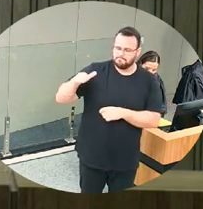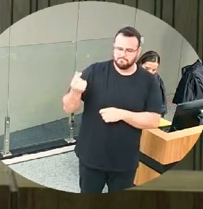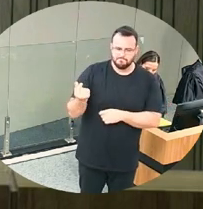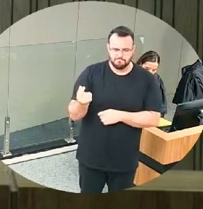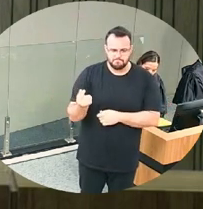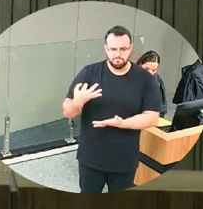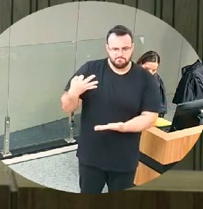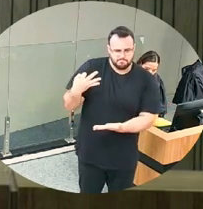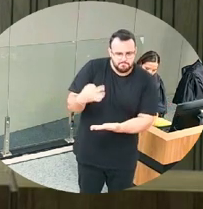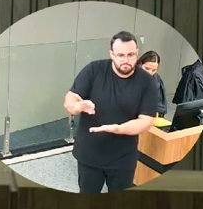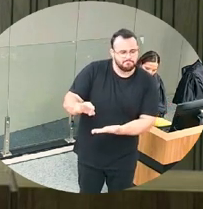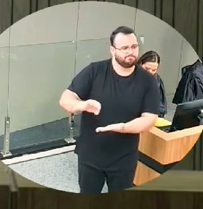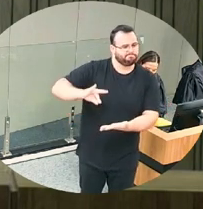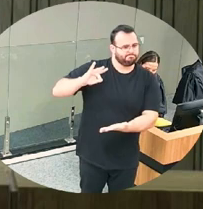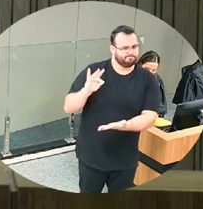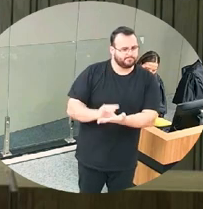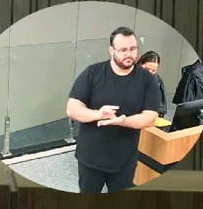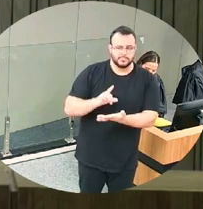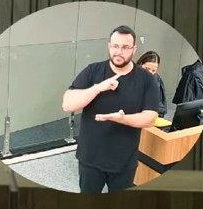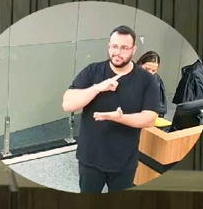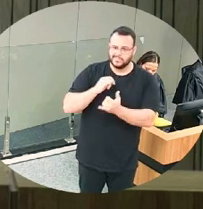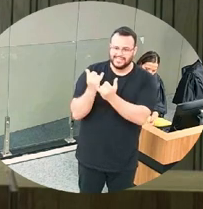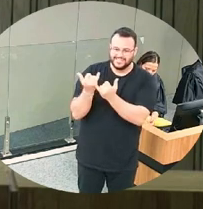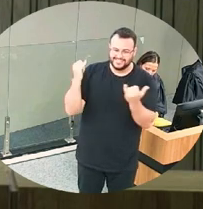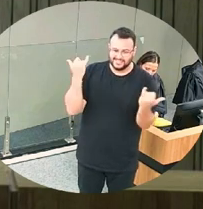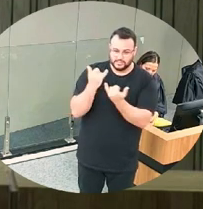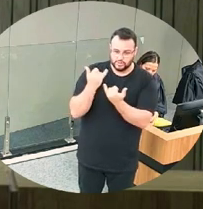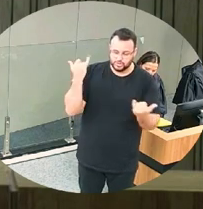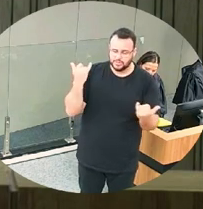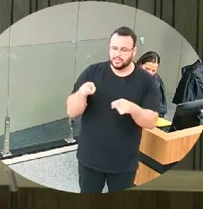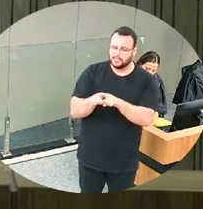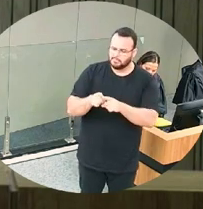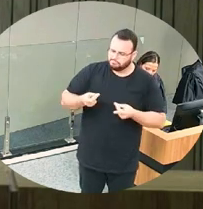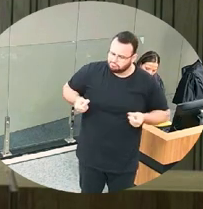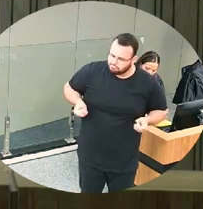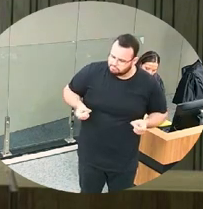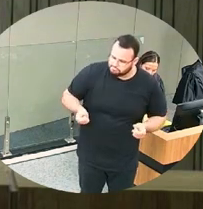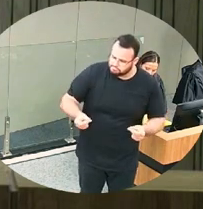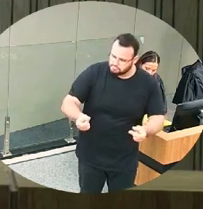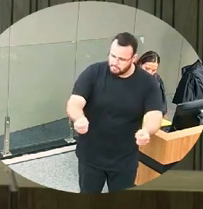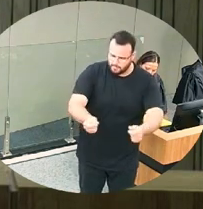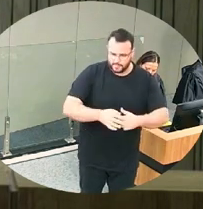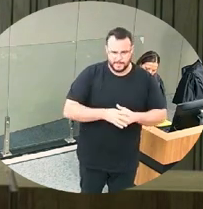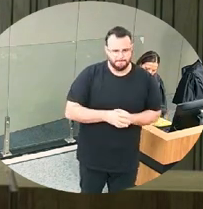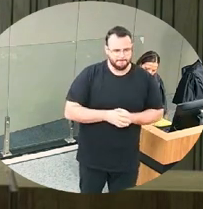e muito mais eficiente em termos de energéticos e e durabilidade